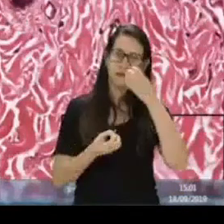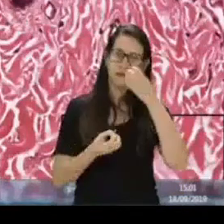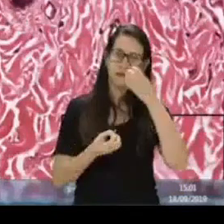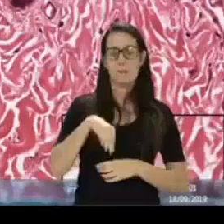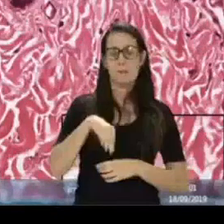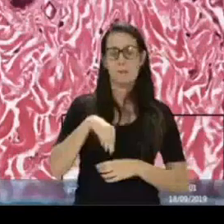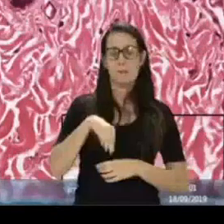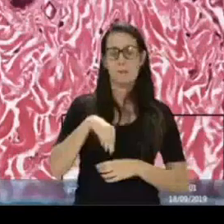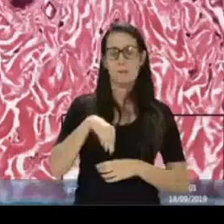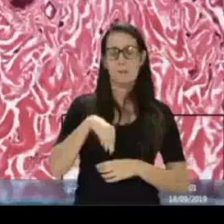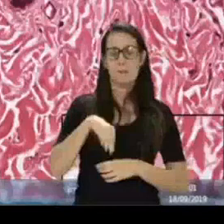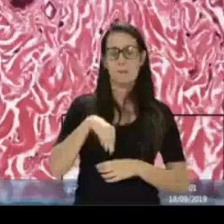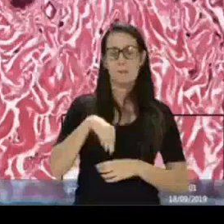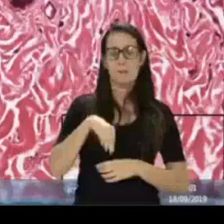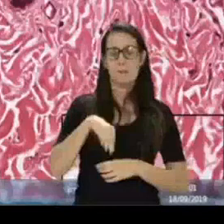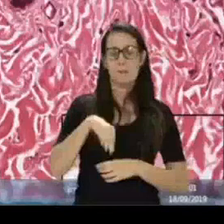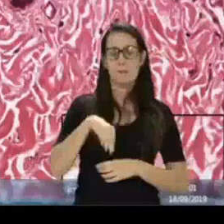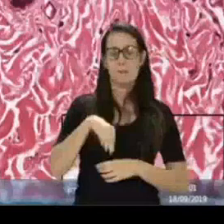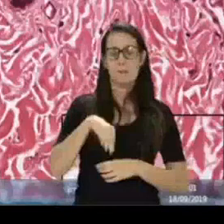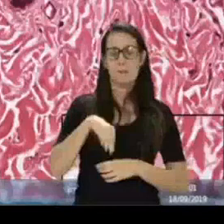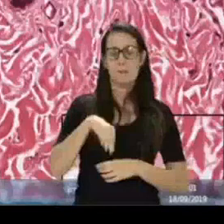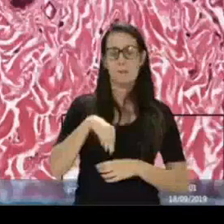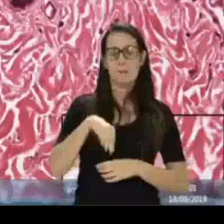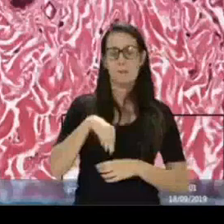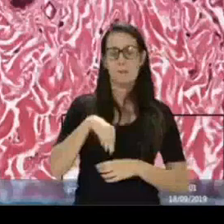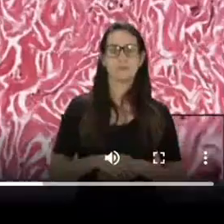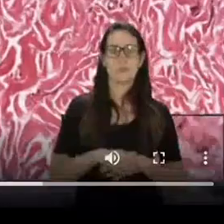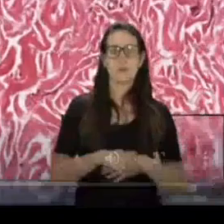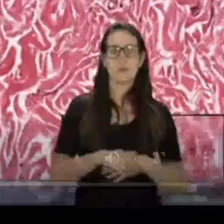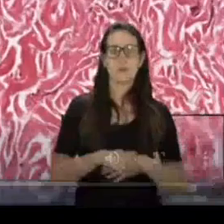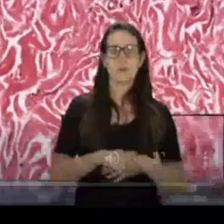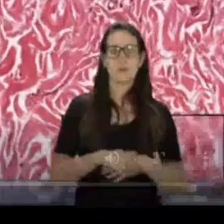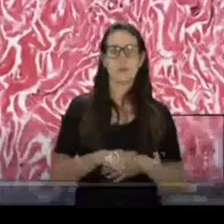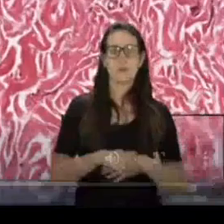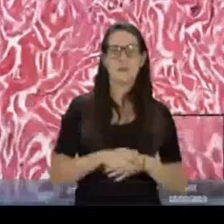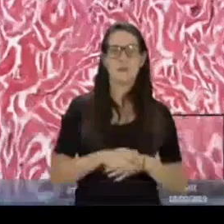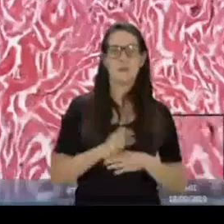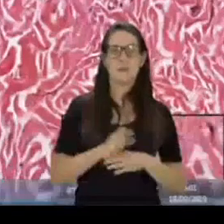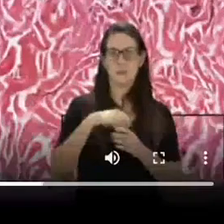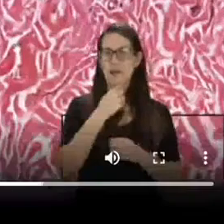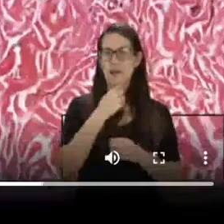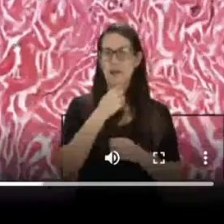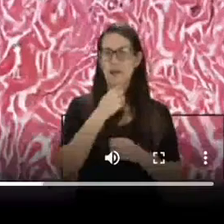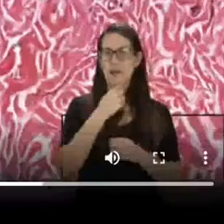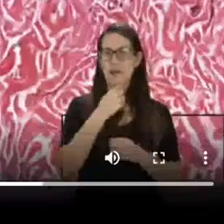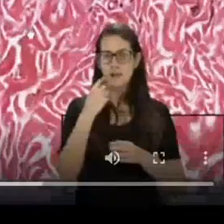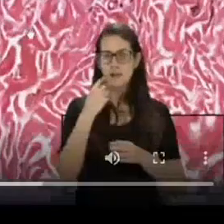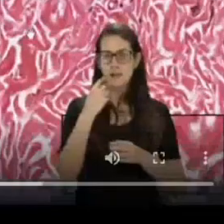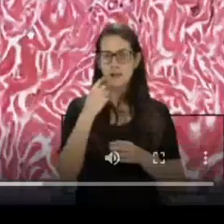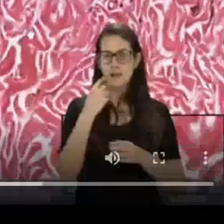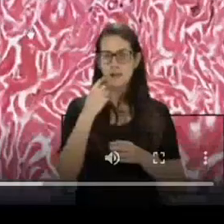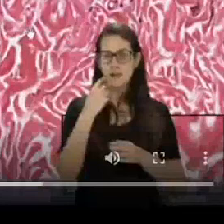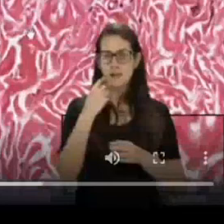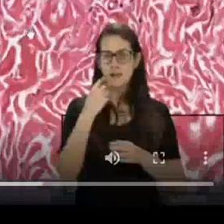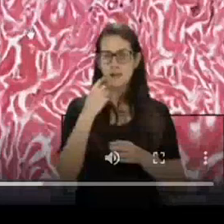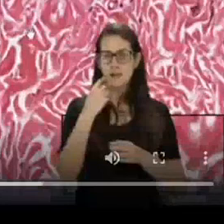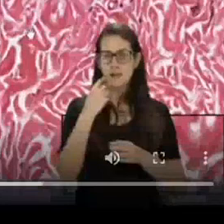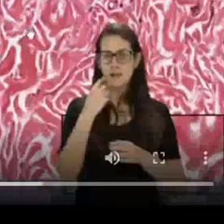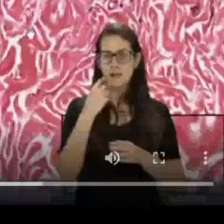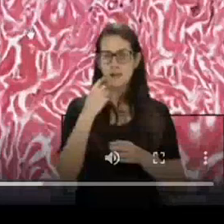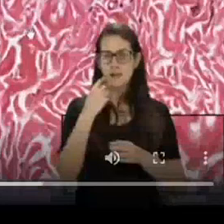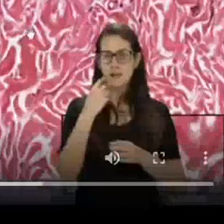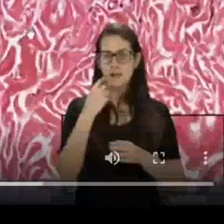tenho glândulas que produzem muco. Então, eu consigo observar essas glândulas nesses